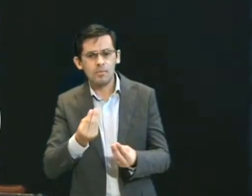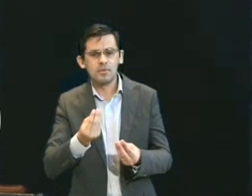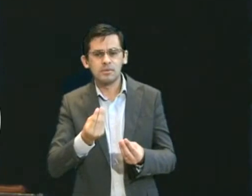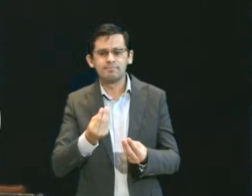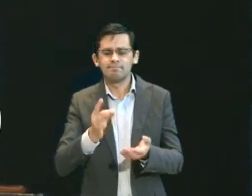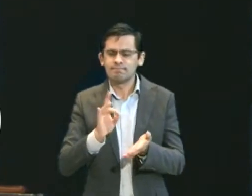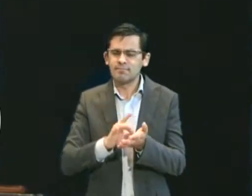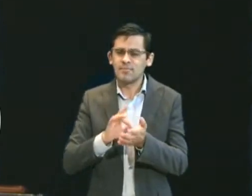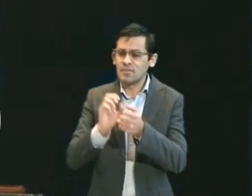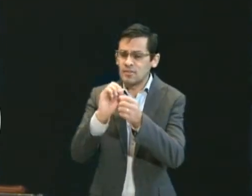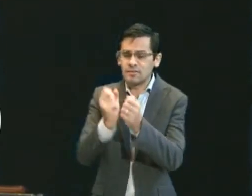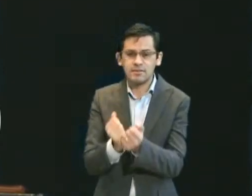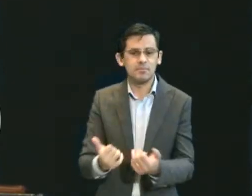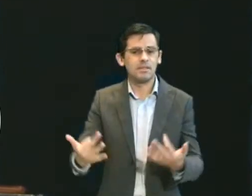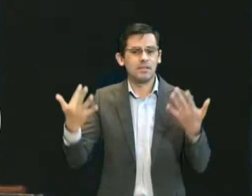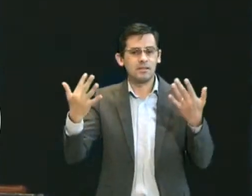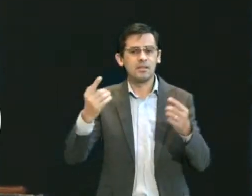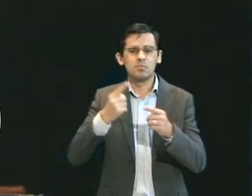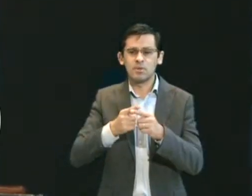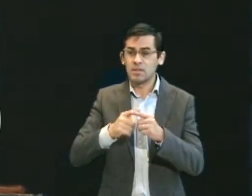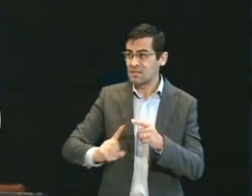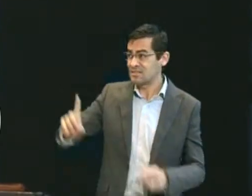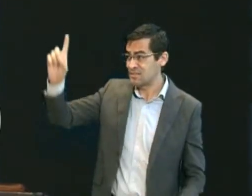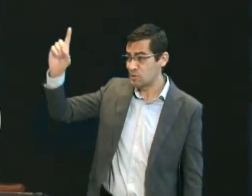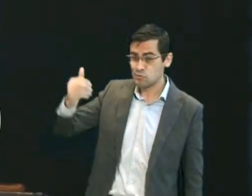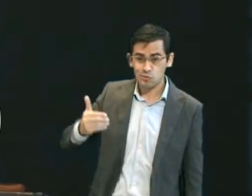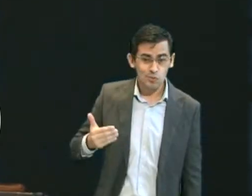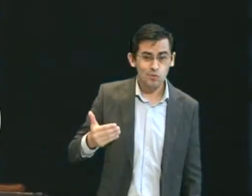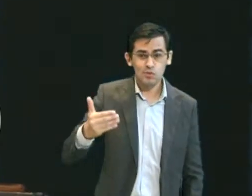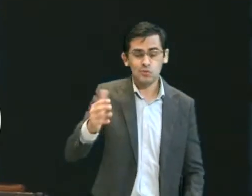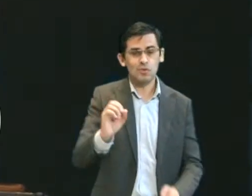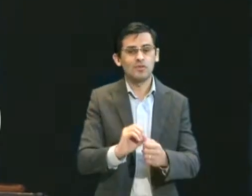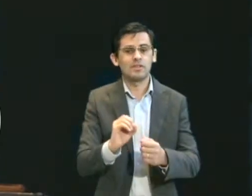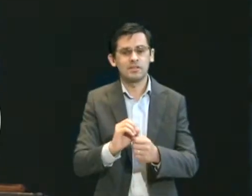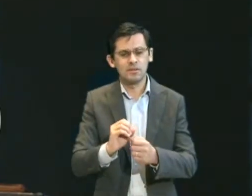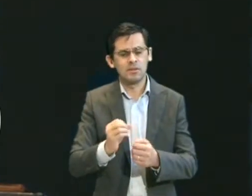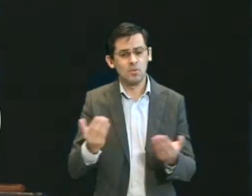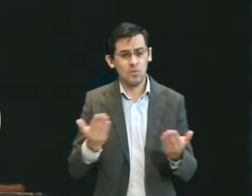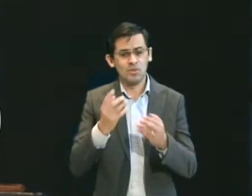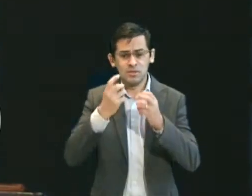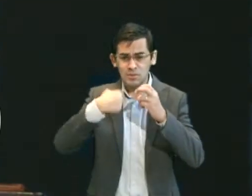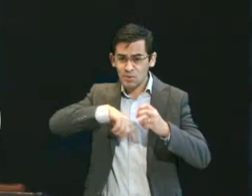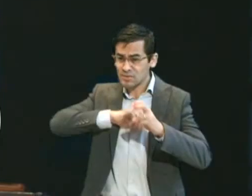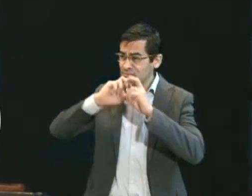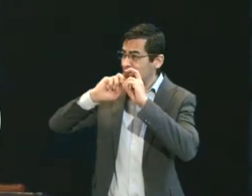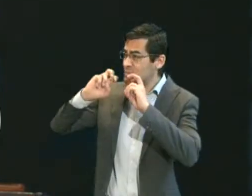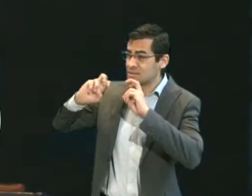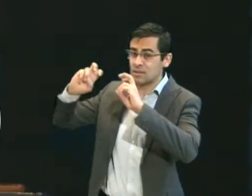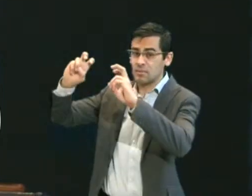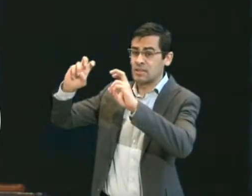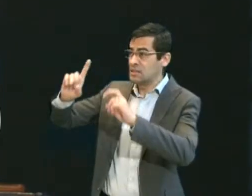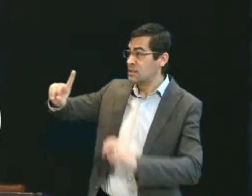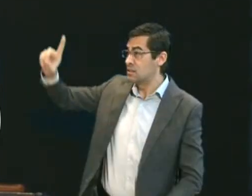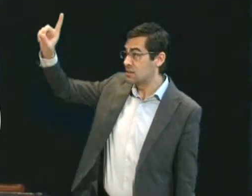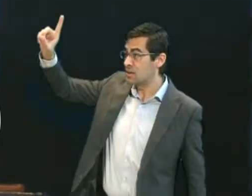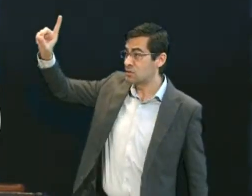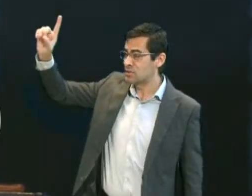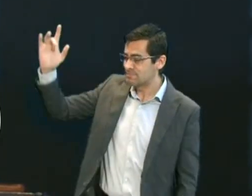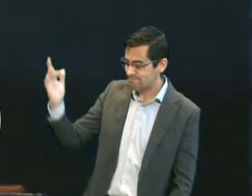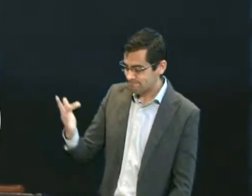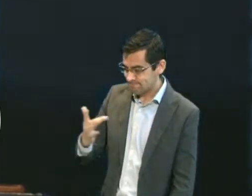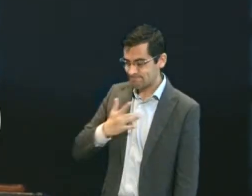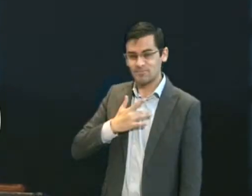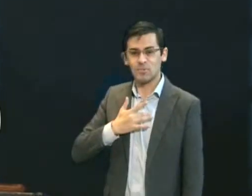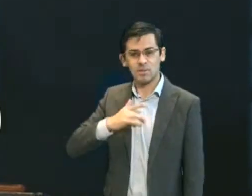abrir portas. Ele continua fazendo isso. Hoje nós vamos clamar e Deus vai nos